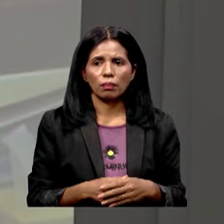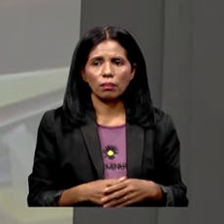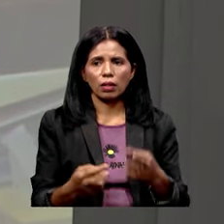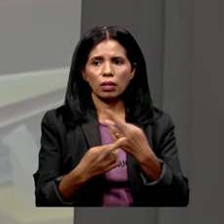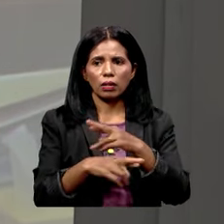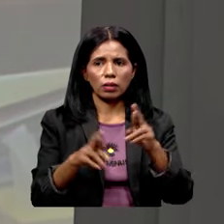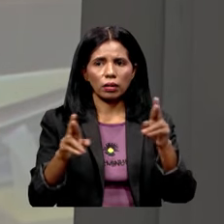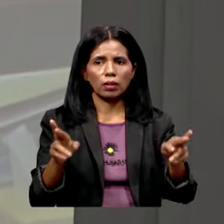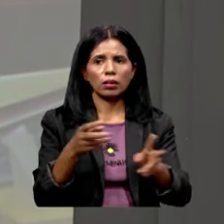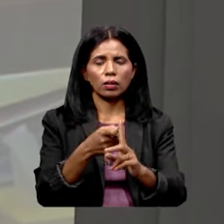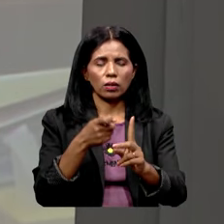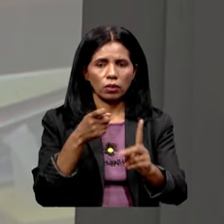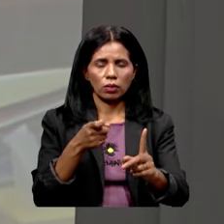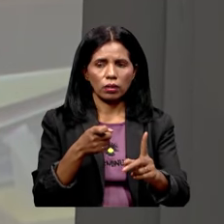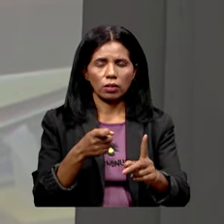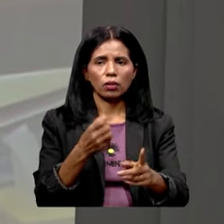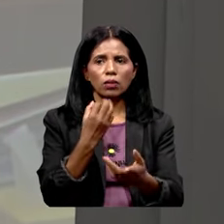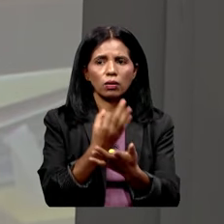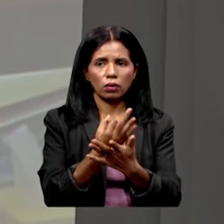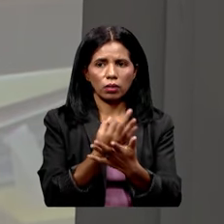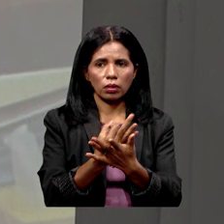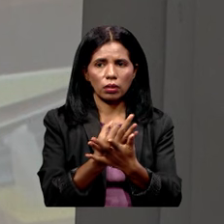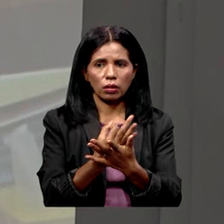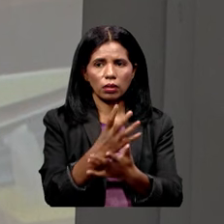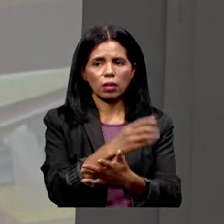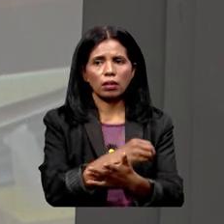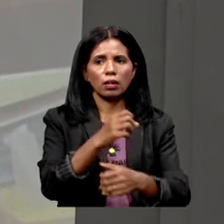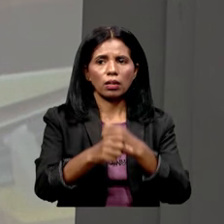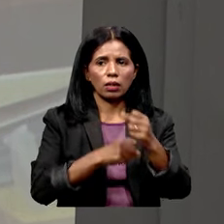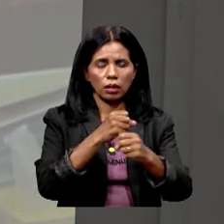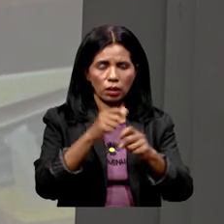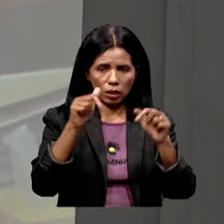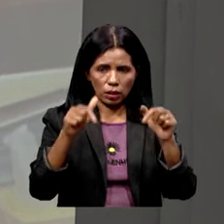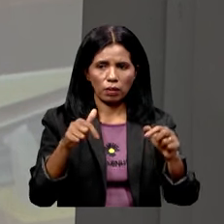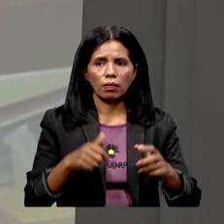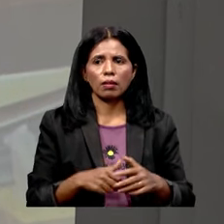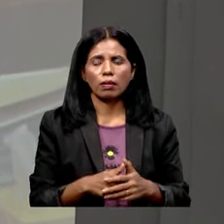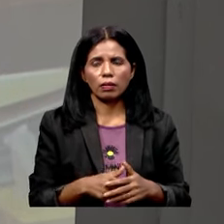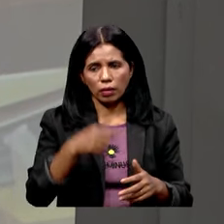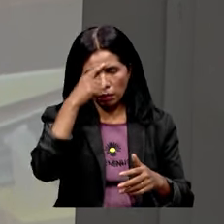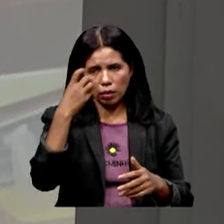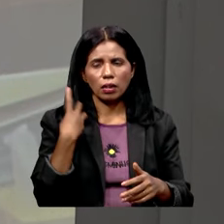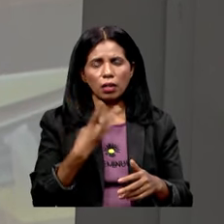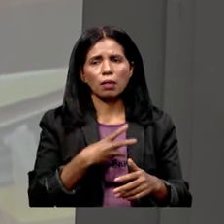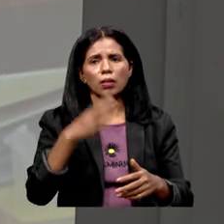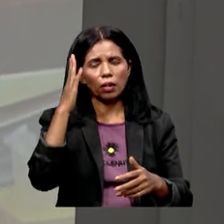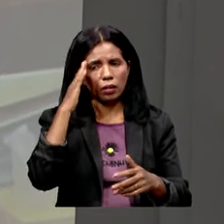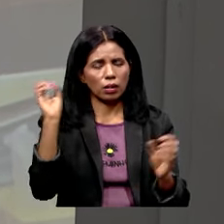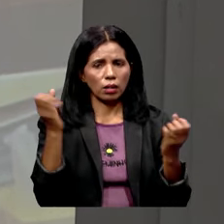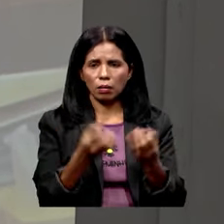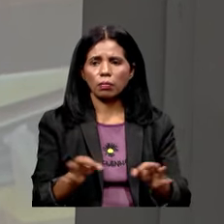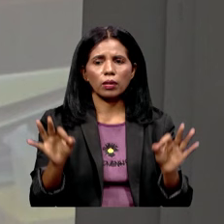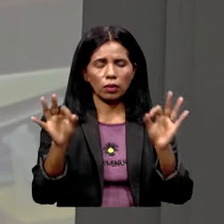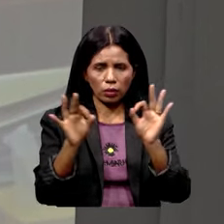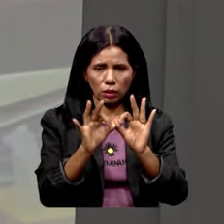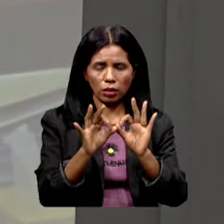resultado russi orçamento semelhante a tina e da nemos também dané a me hanou em cata que lá importante